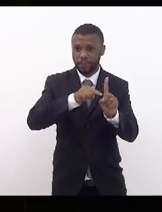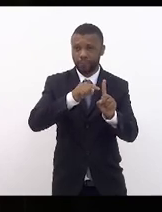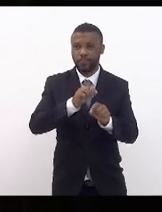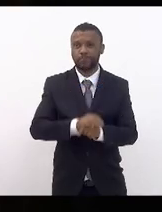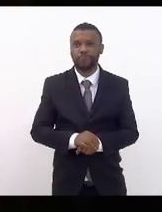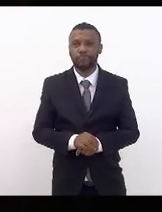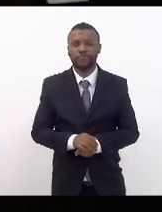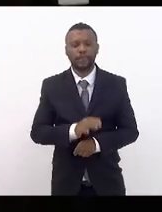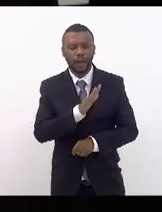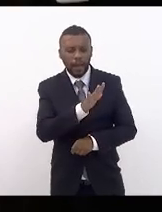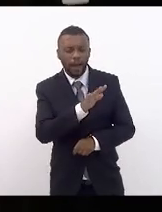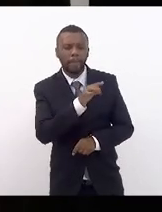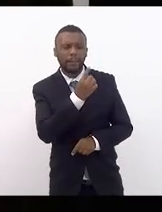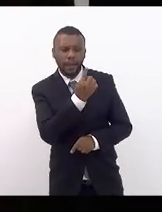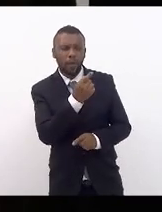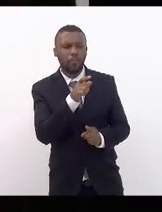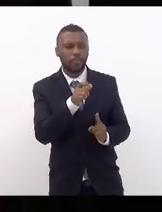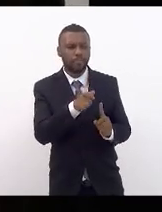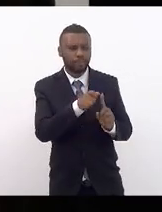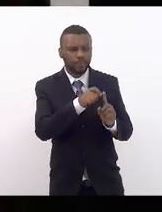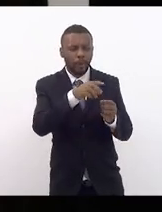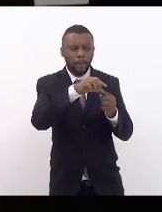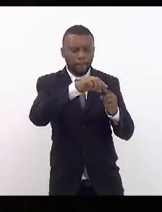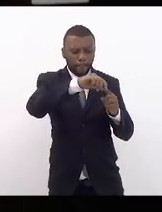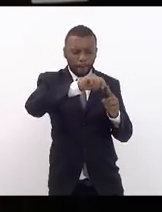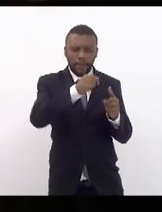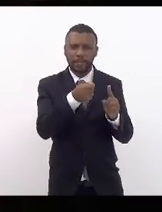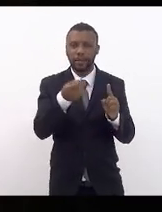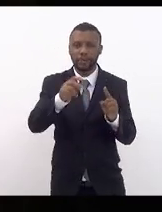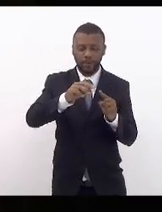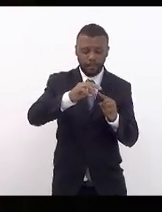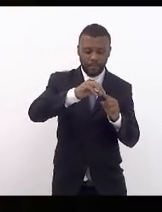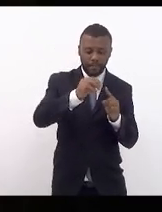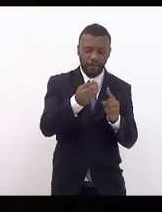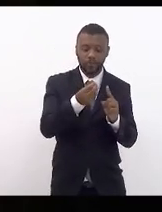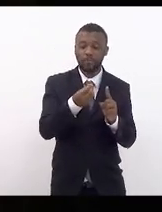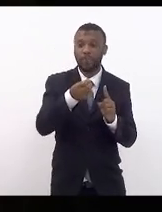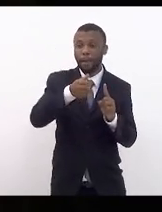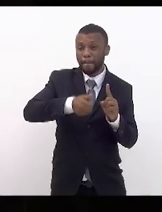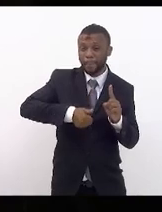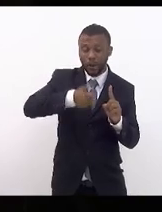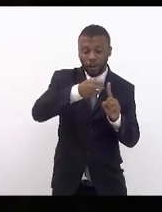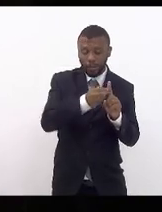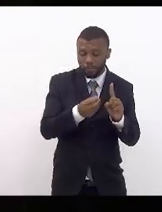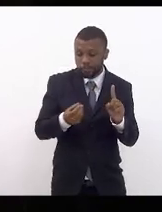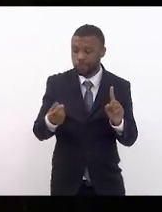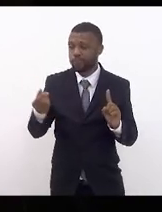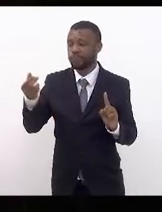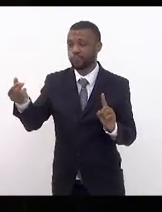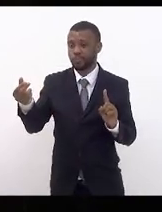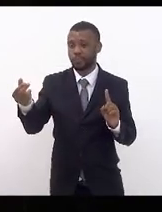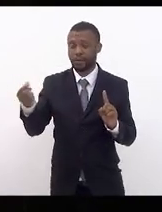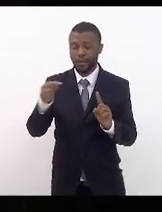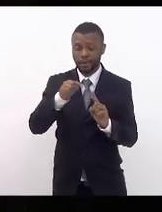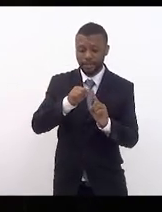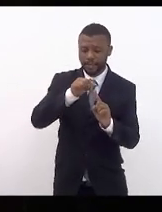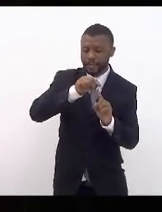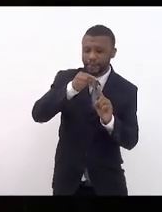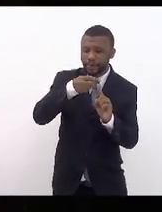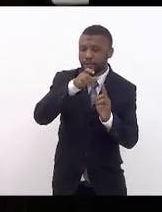Mário, me dá um pedaço. Ele foi e tirou o pedaço melhor e deu para ela e ficou com aquele pedaço bem